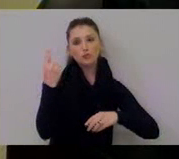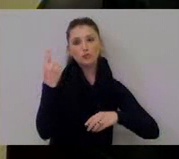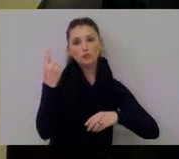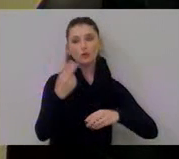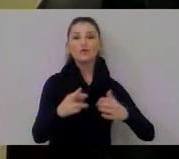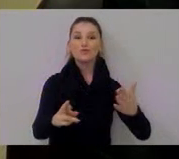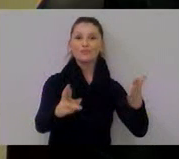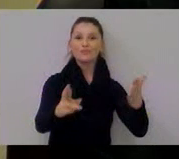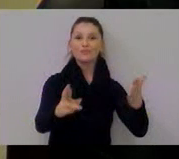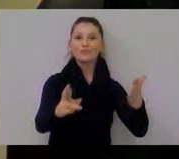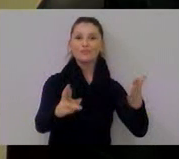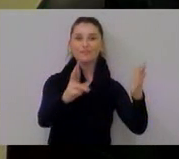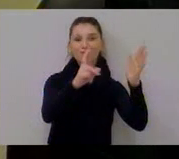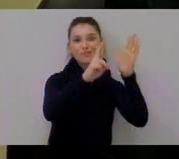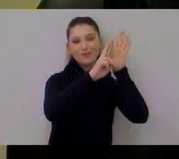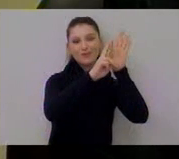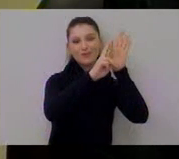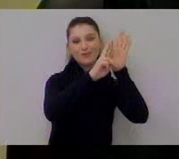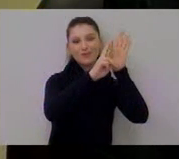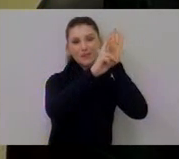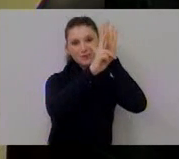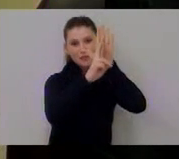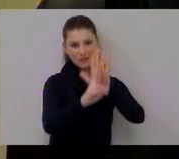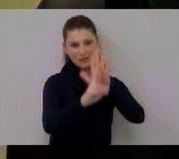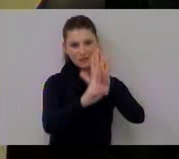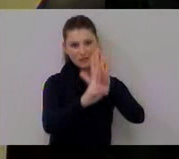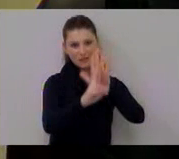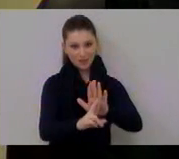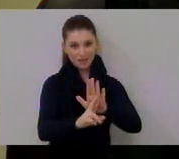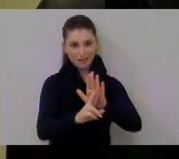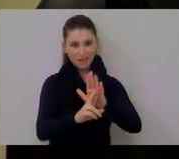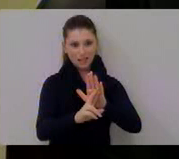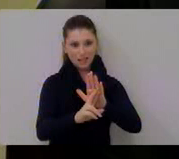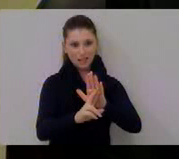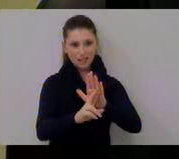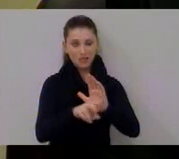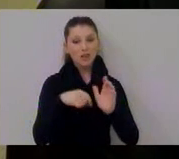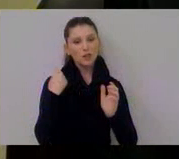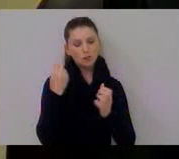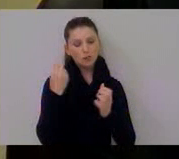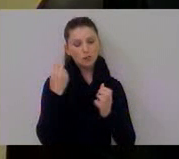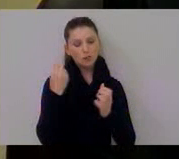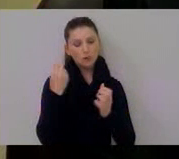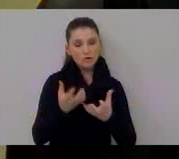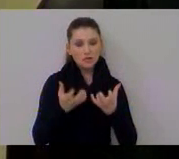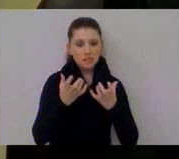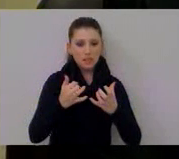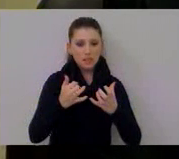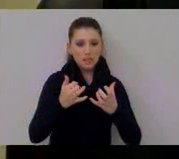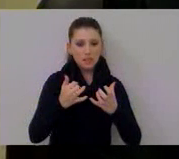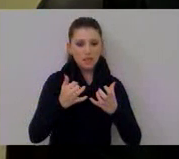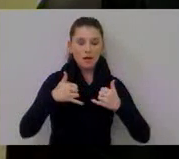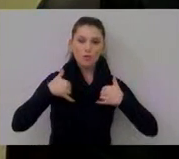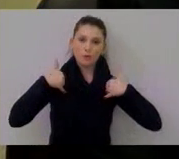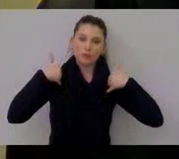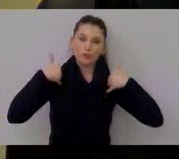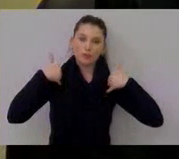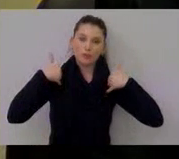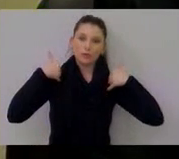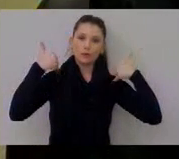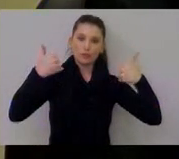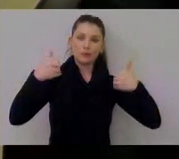ter orgulho de cada um de vocês em nossa cidade.